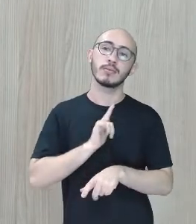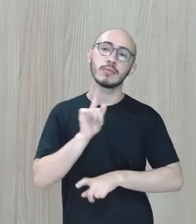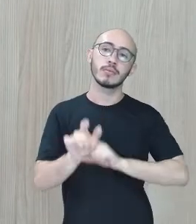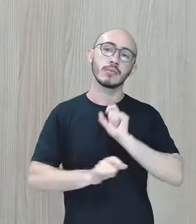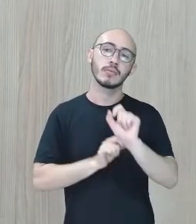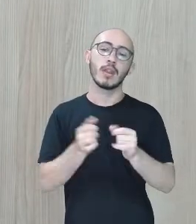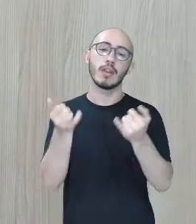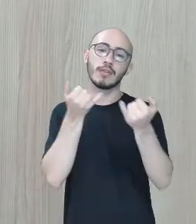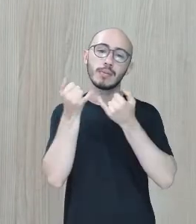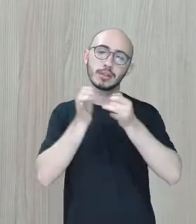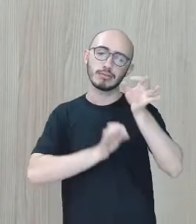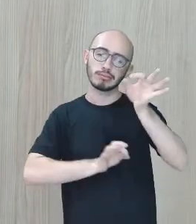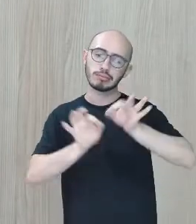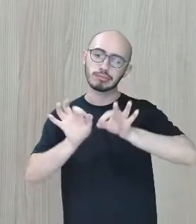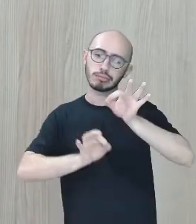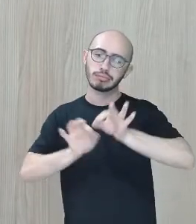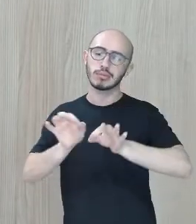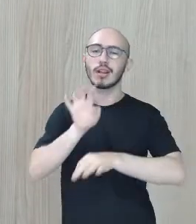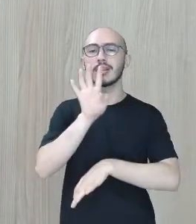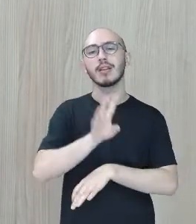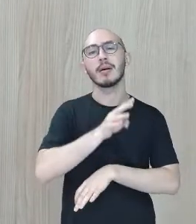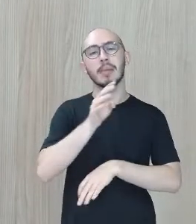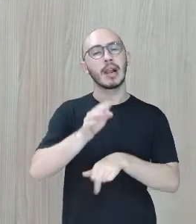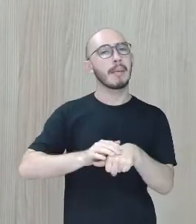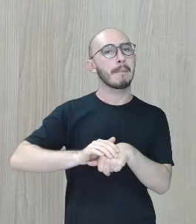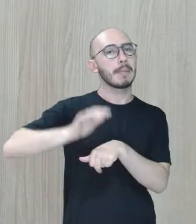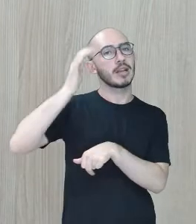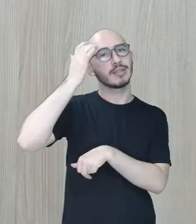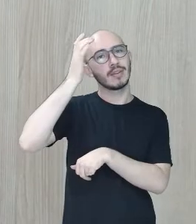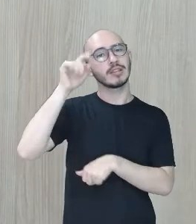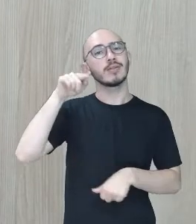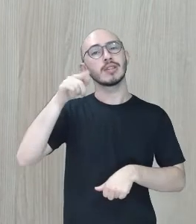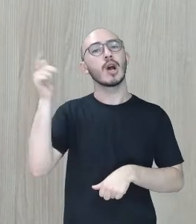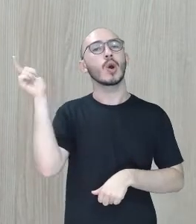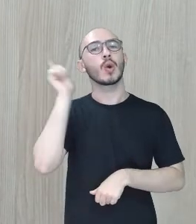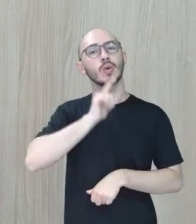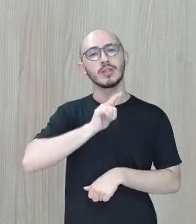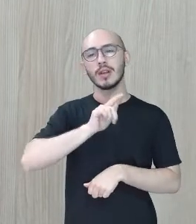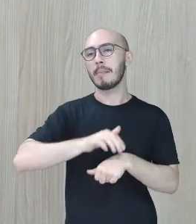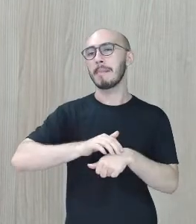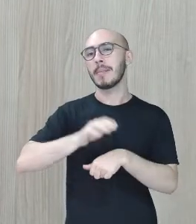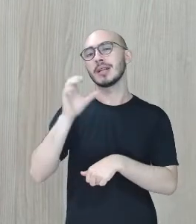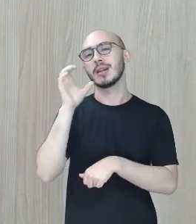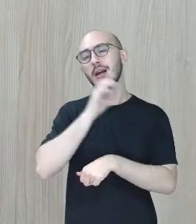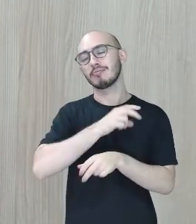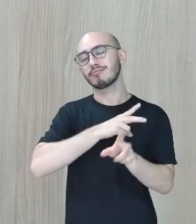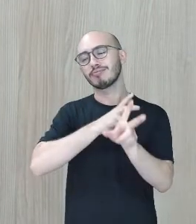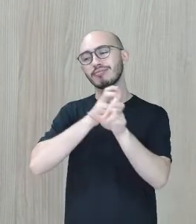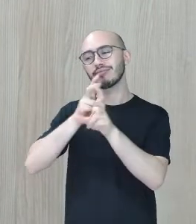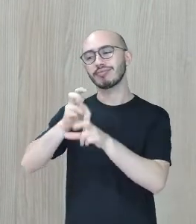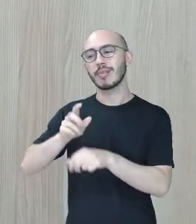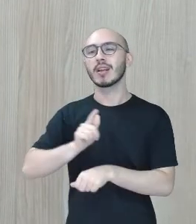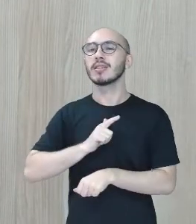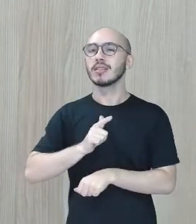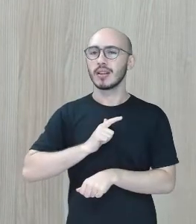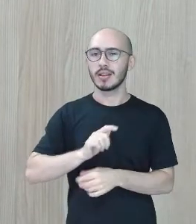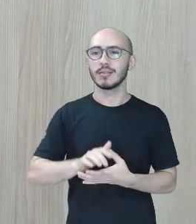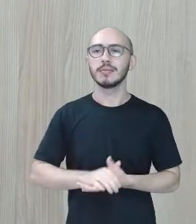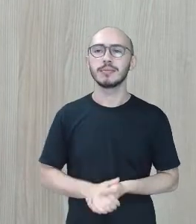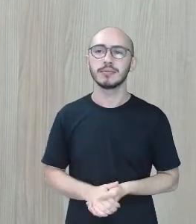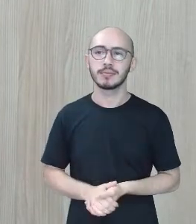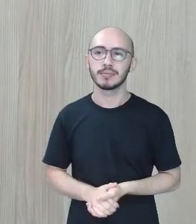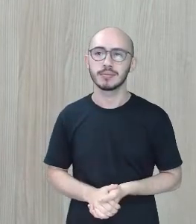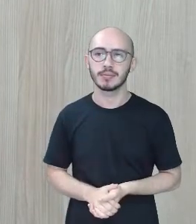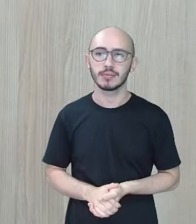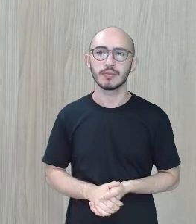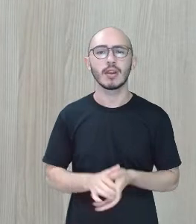as informações numa tabela, facilita você a conseguir fazer esse cálculo mais rápido, né? Perceber essas medidas mais rápido, tá certo?